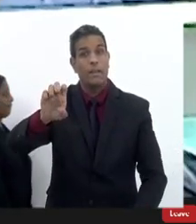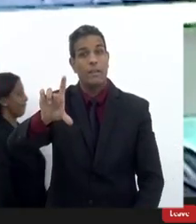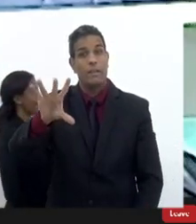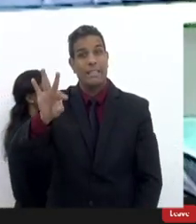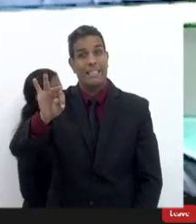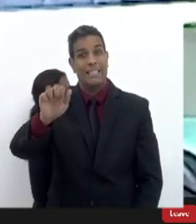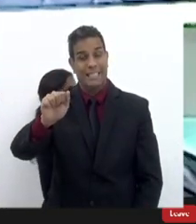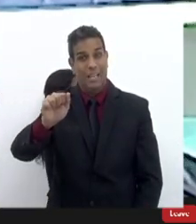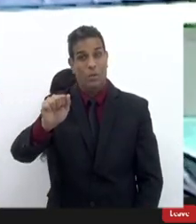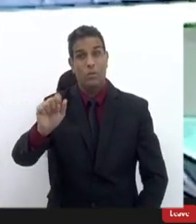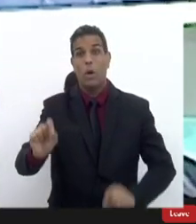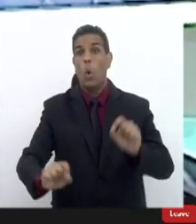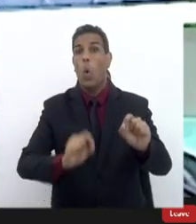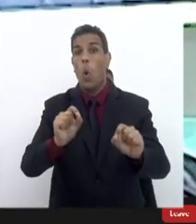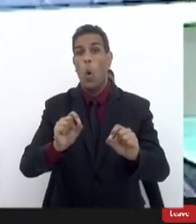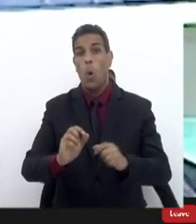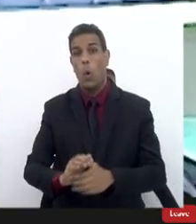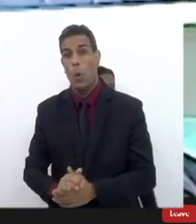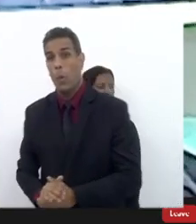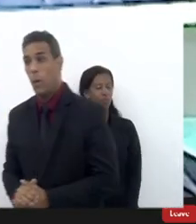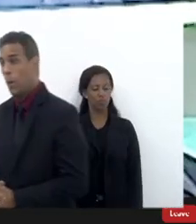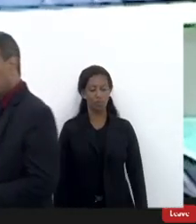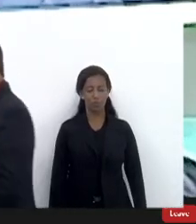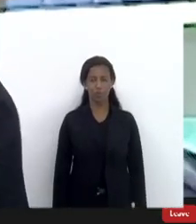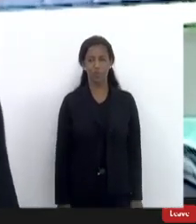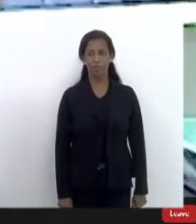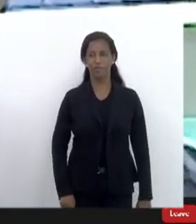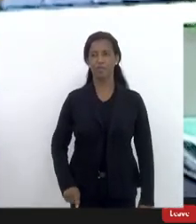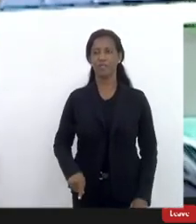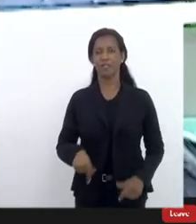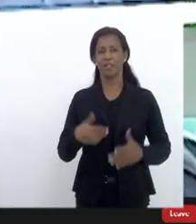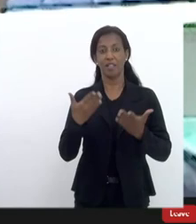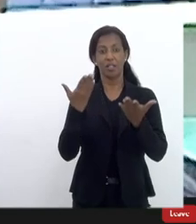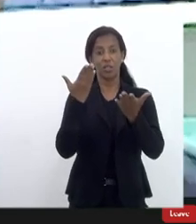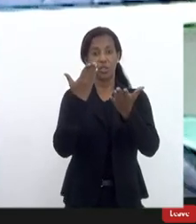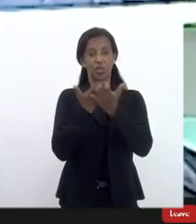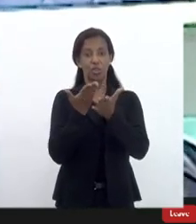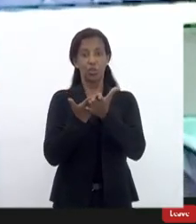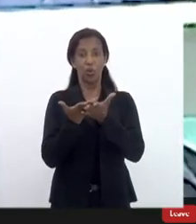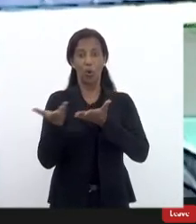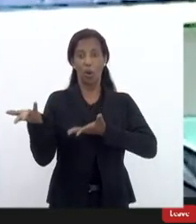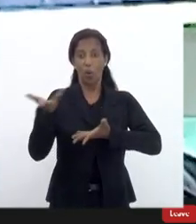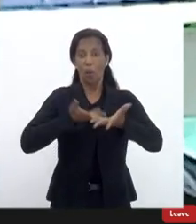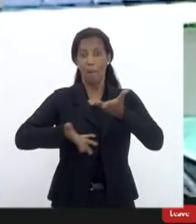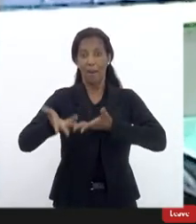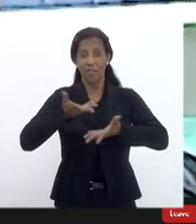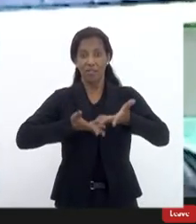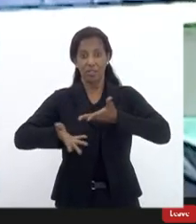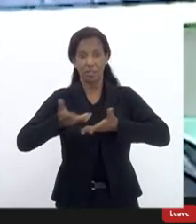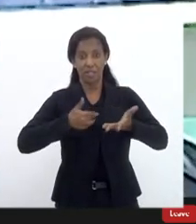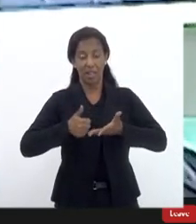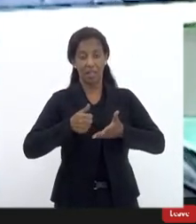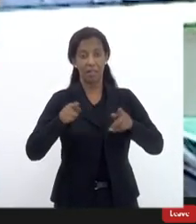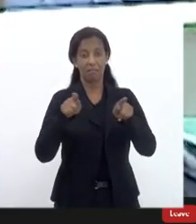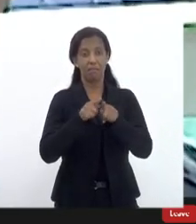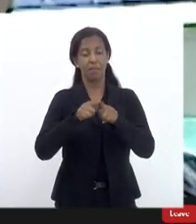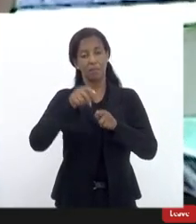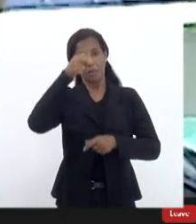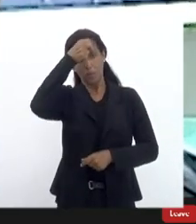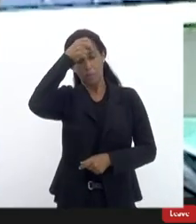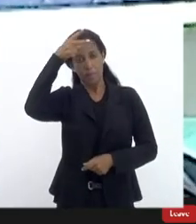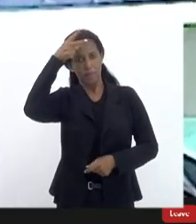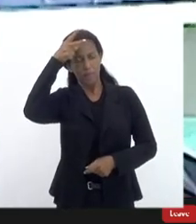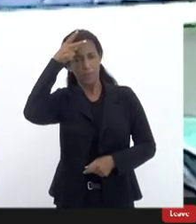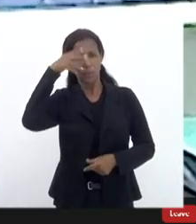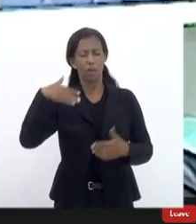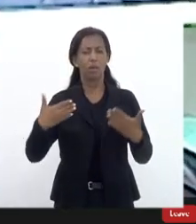e nesses casos concretos de escola compartilhada com o município, quais são as